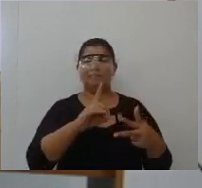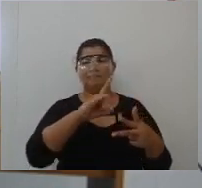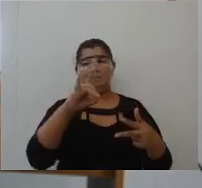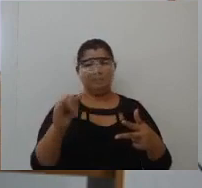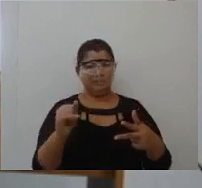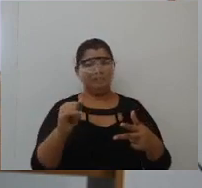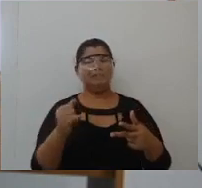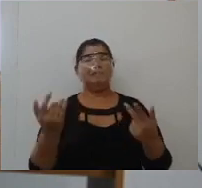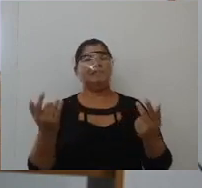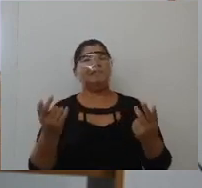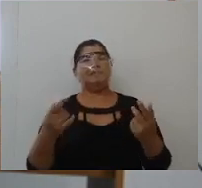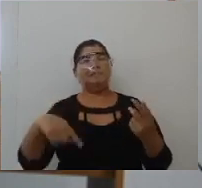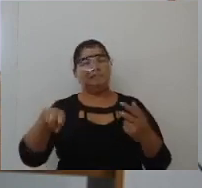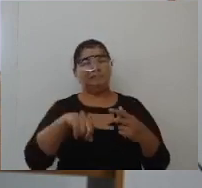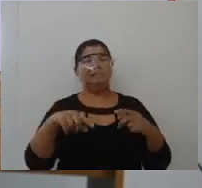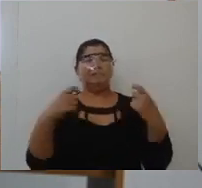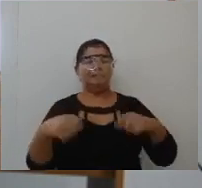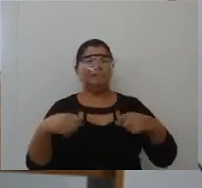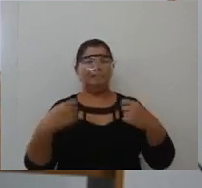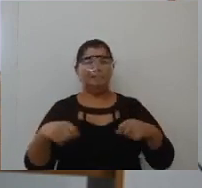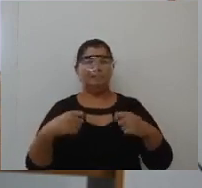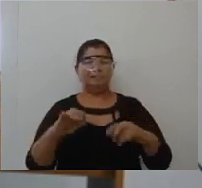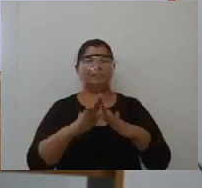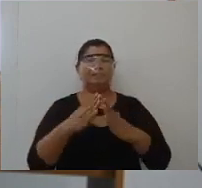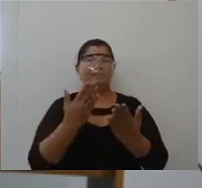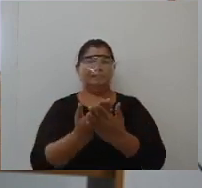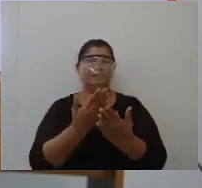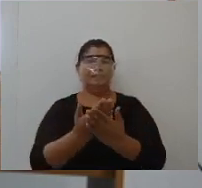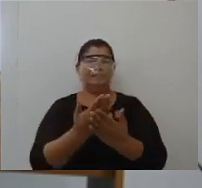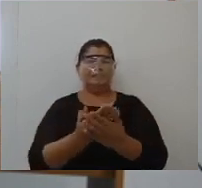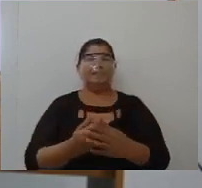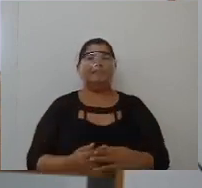a gente tem que estudar.